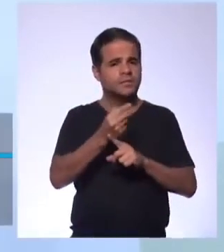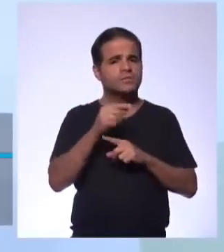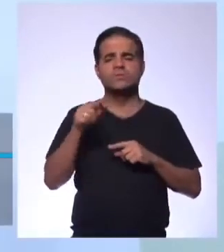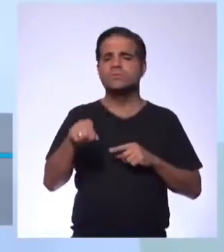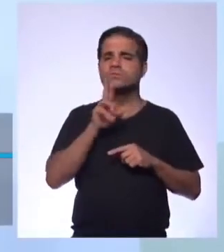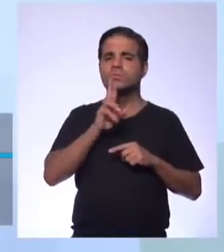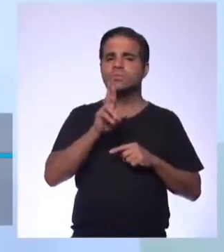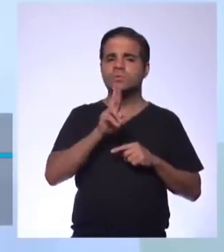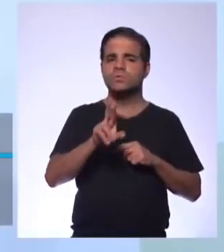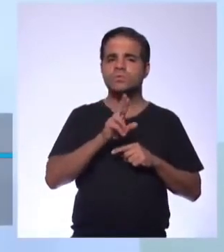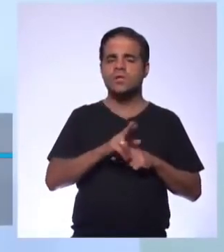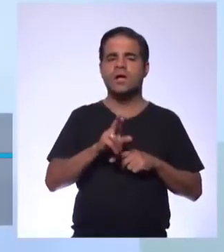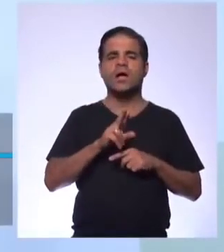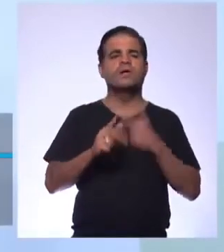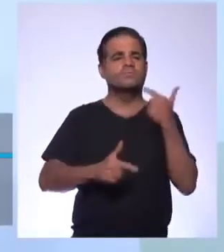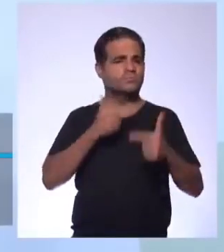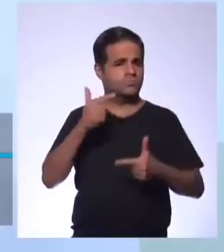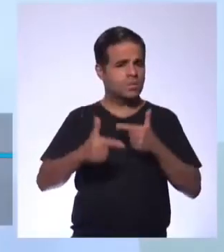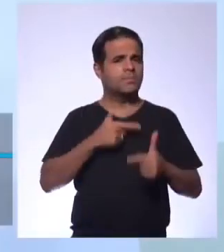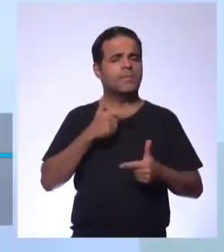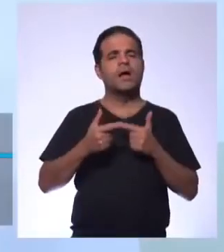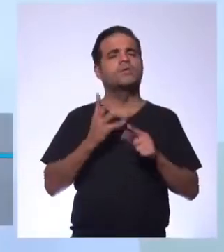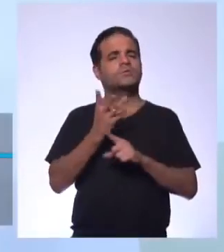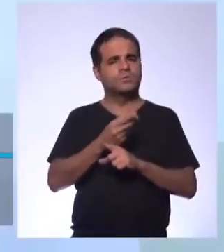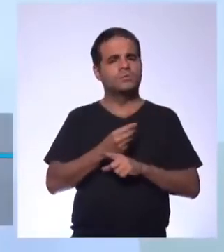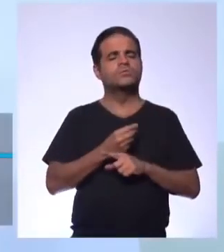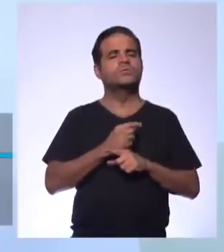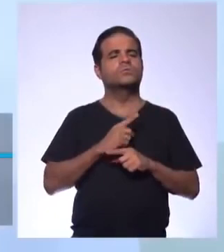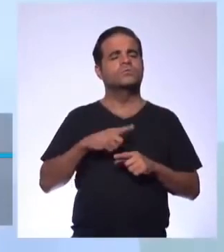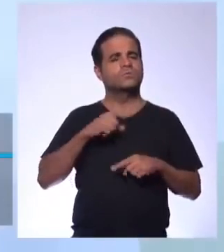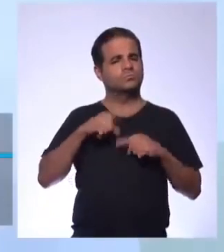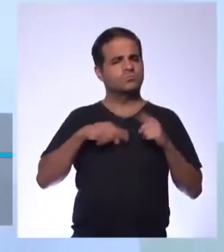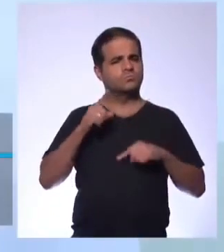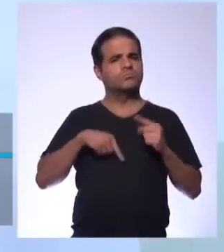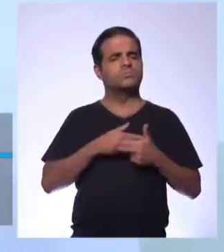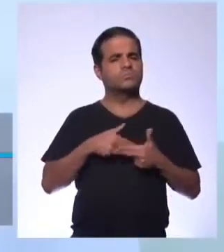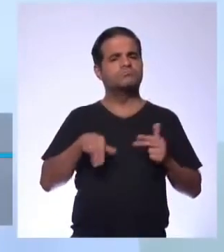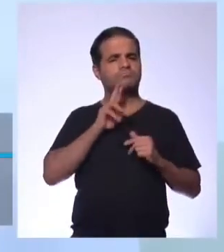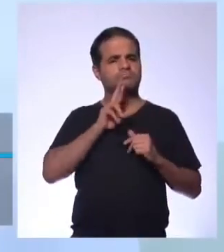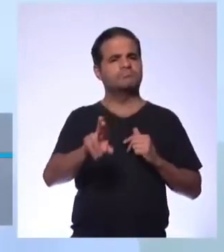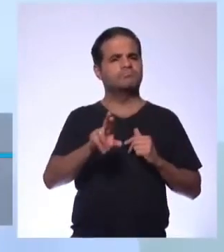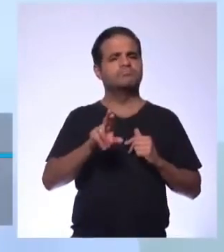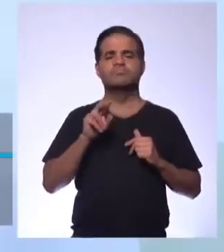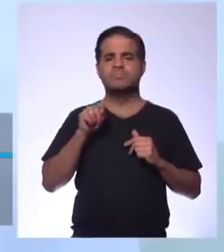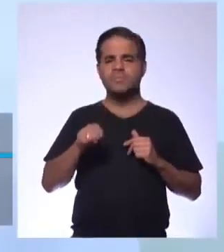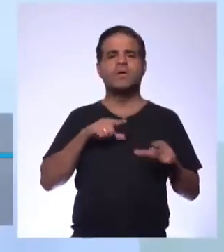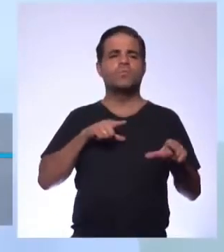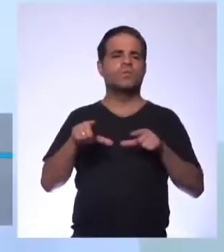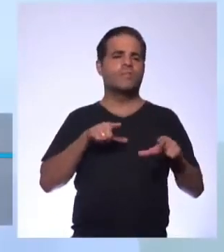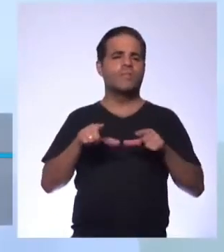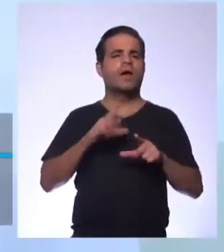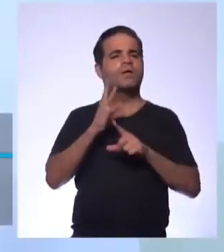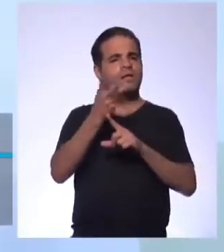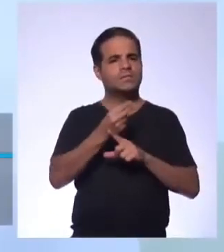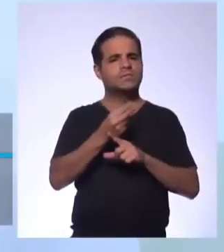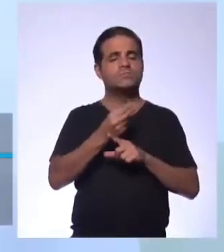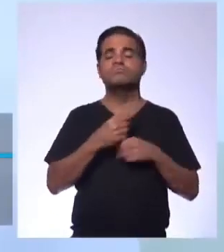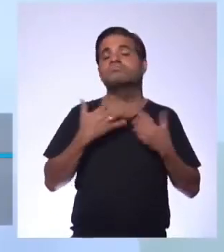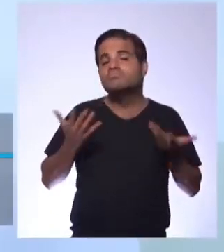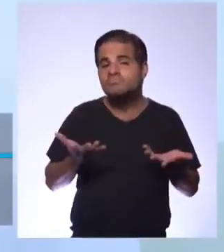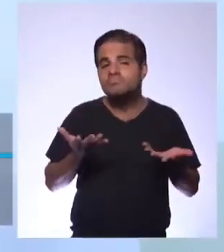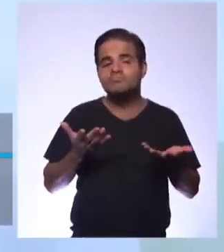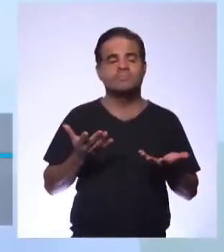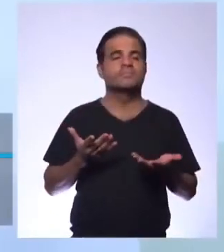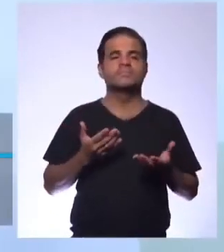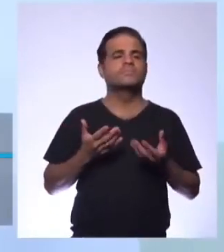do resultado de um trabalho artístico. Eu tenho um produto artístico que é o resultado de um trabalho artístico, certo? E